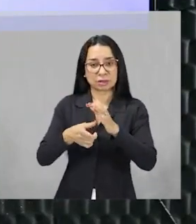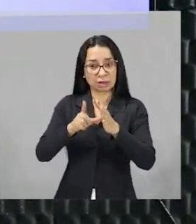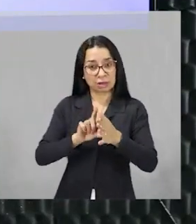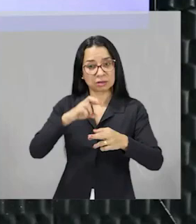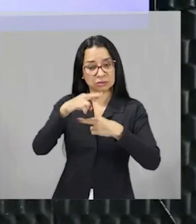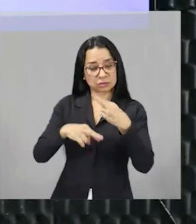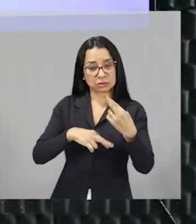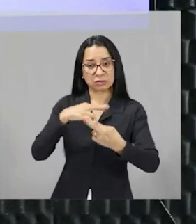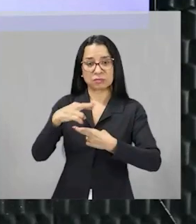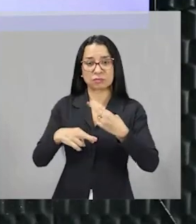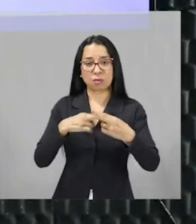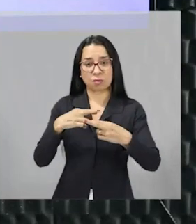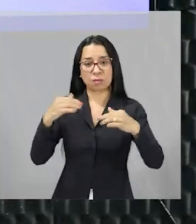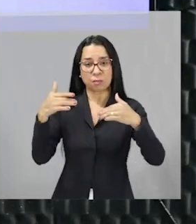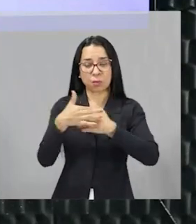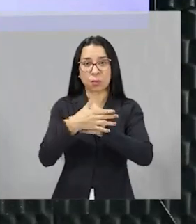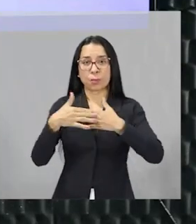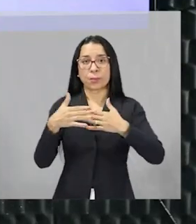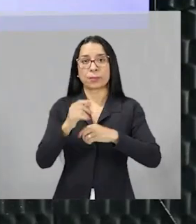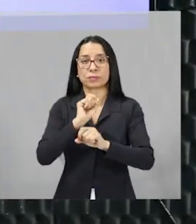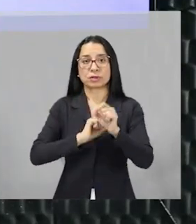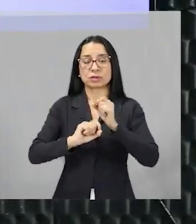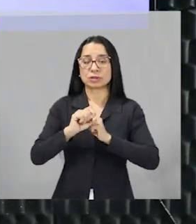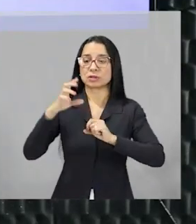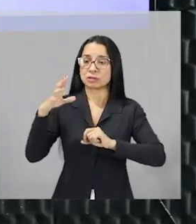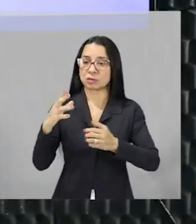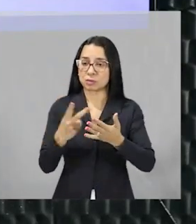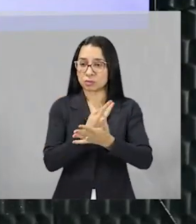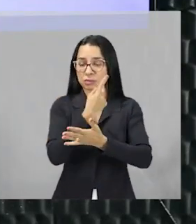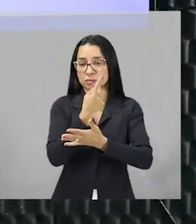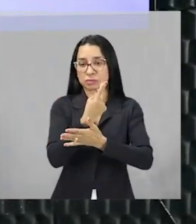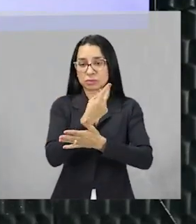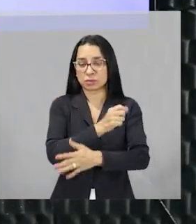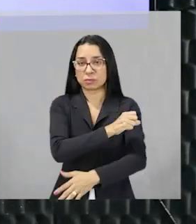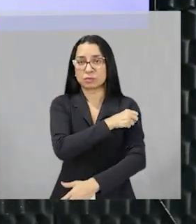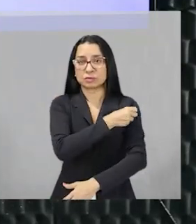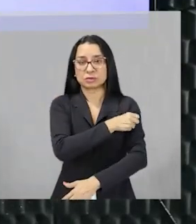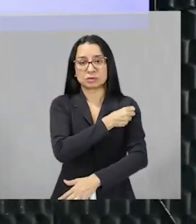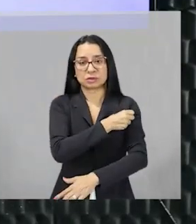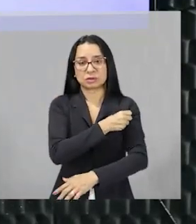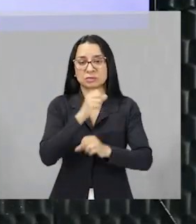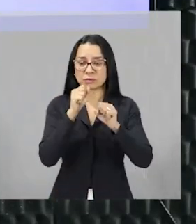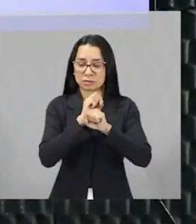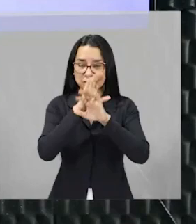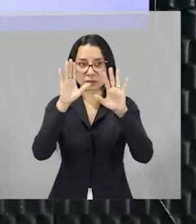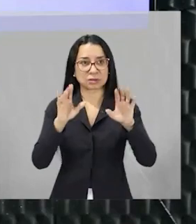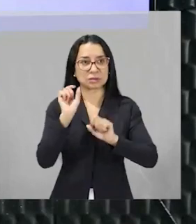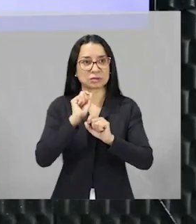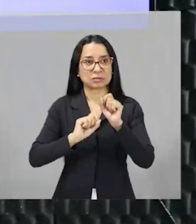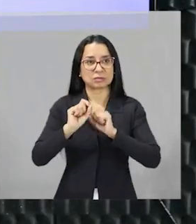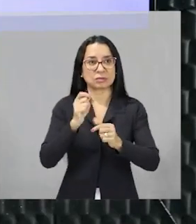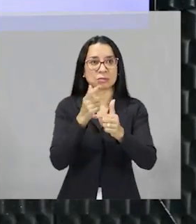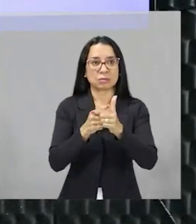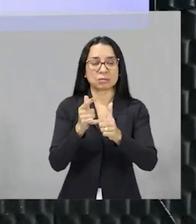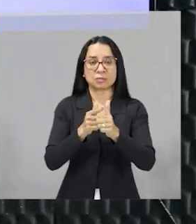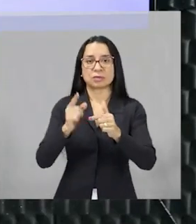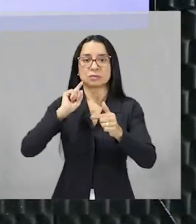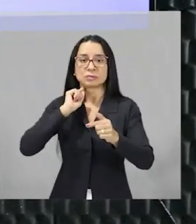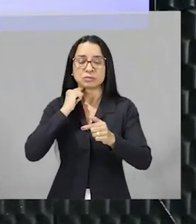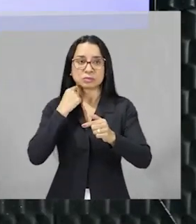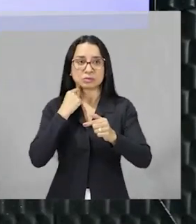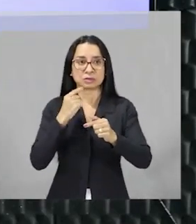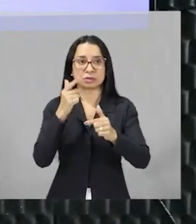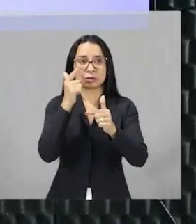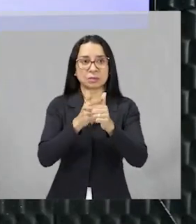da reforma, de uma reforma urbana que aconteceu na cidade do Rio de Janeiro. Então, é evidente que essa problemática de